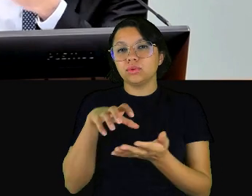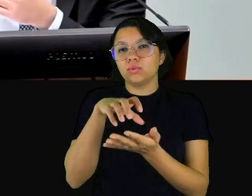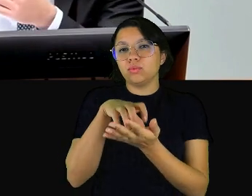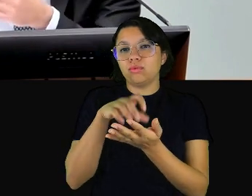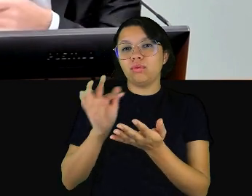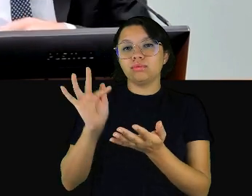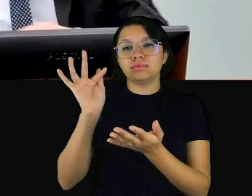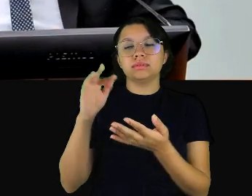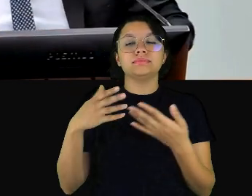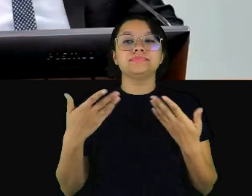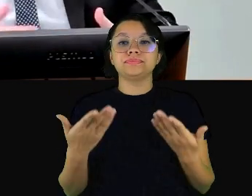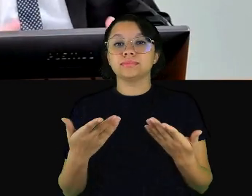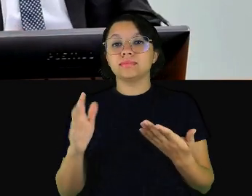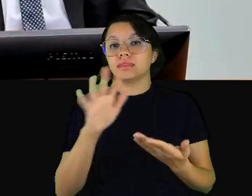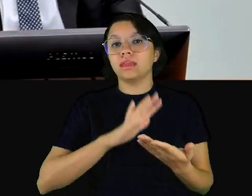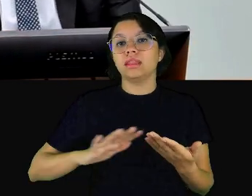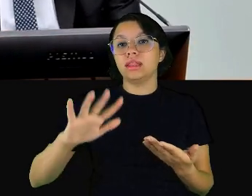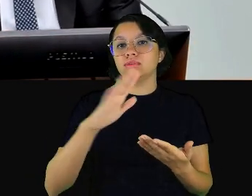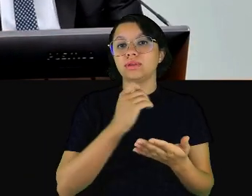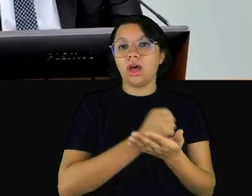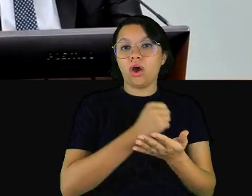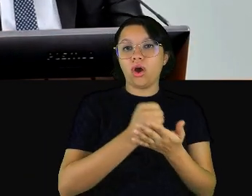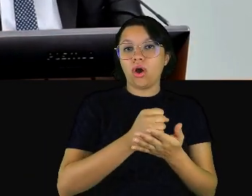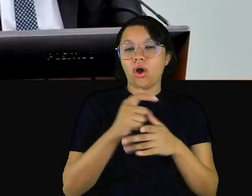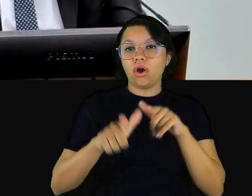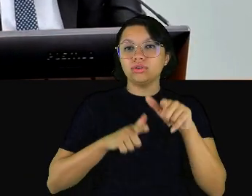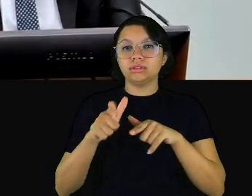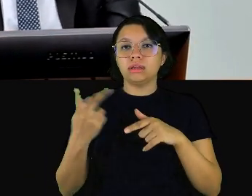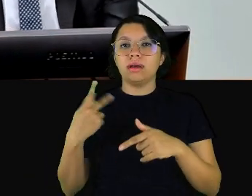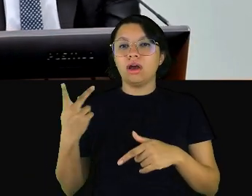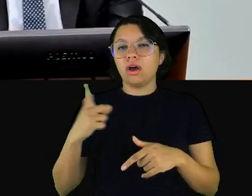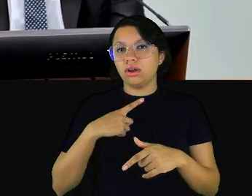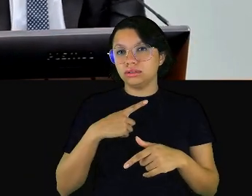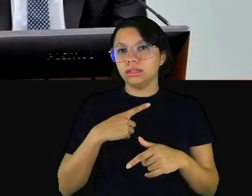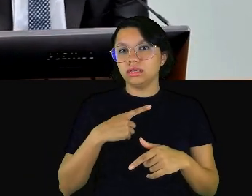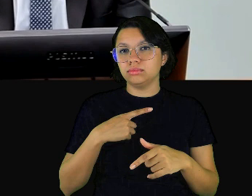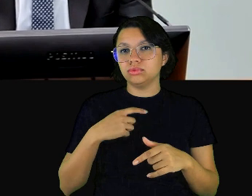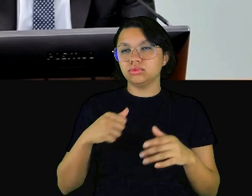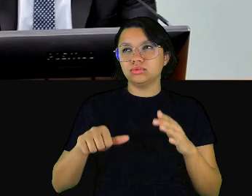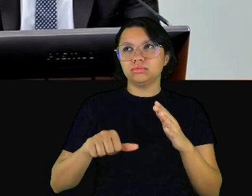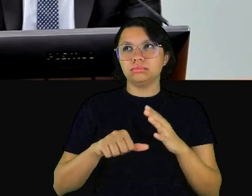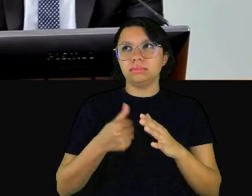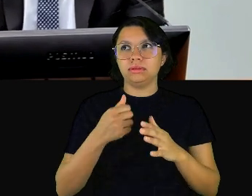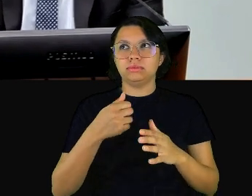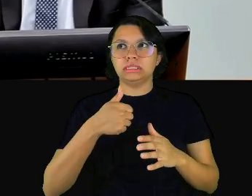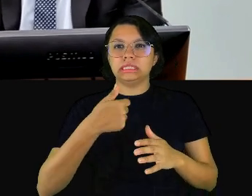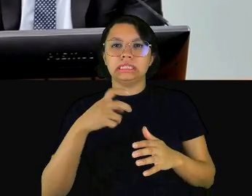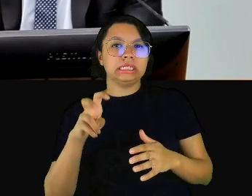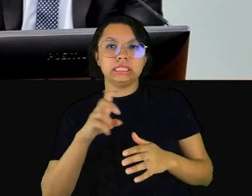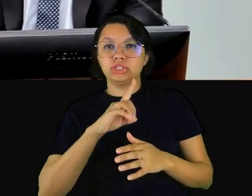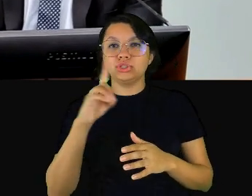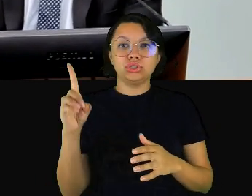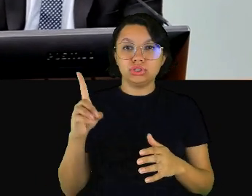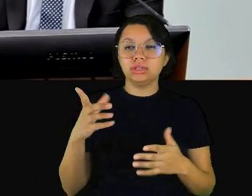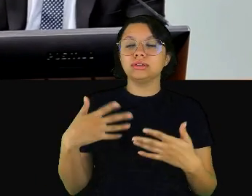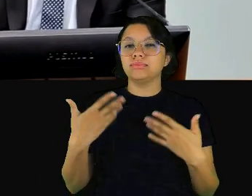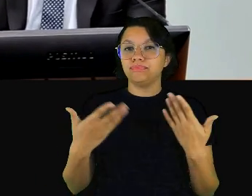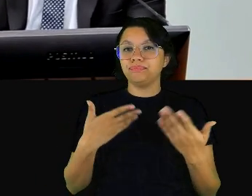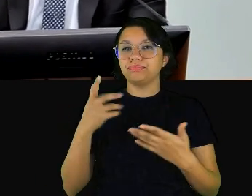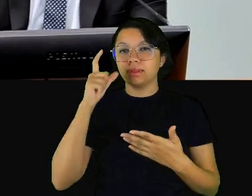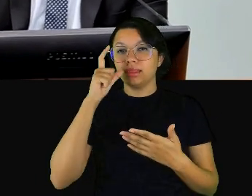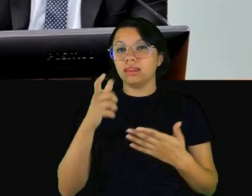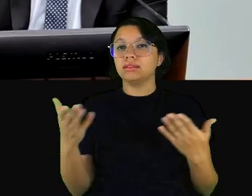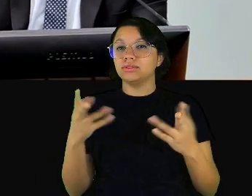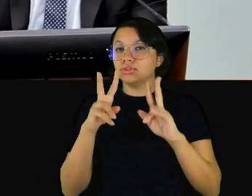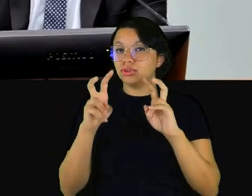federal. Vejam, no âmbito então do contrato de trabalho, nós temos lá os 15 primeiros dias, né? E é interessante que esse assunto em